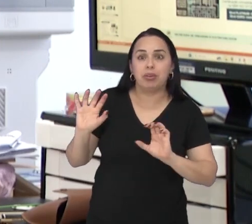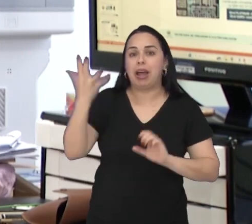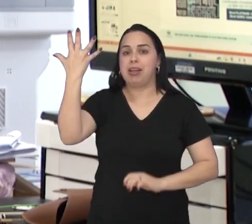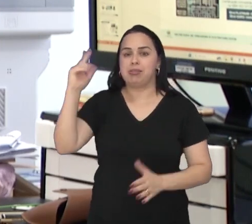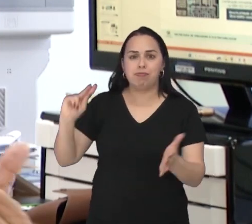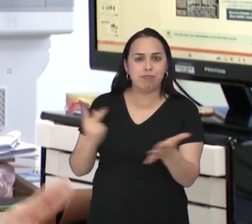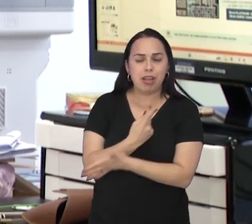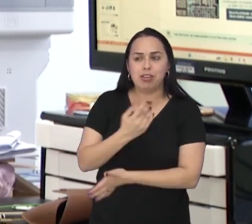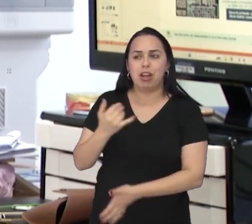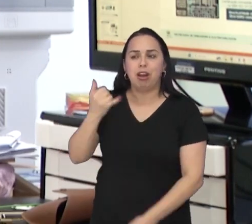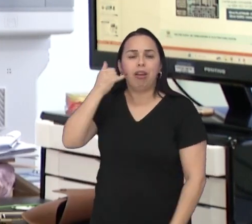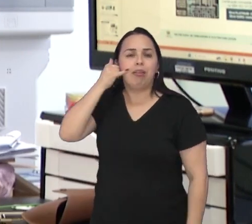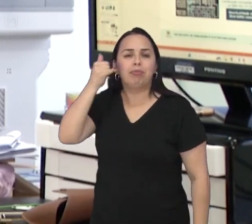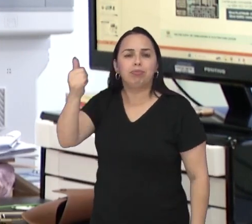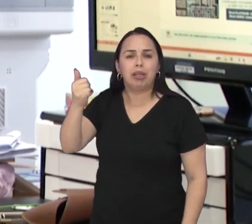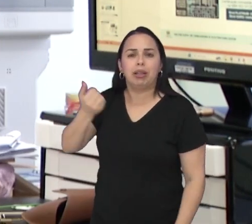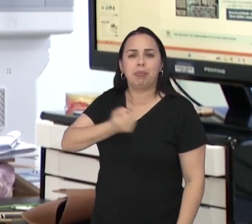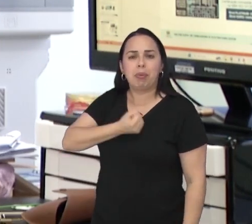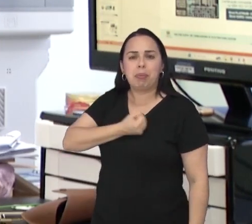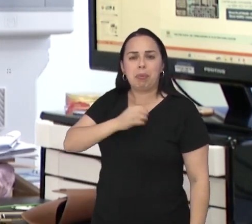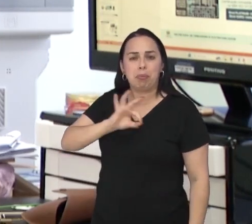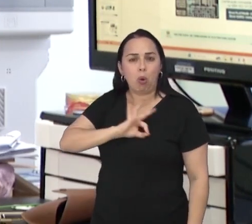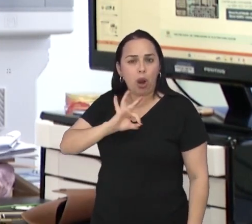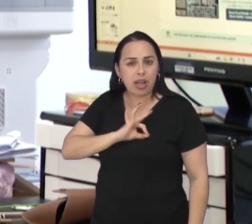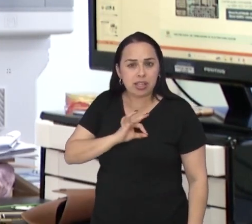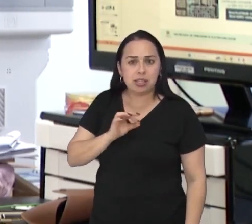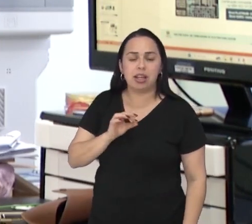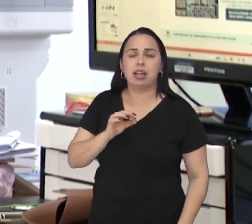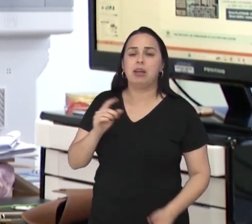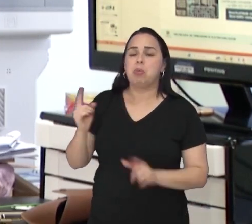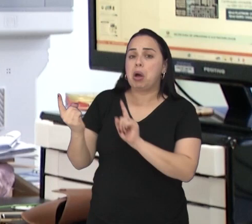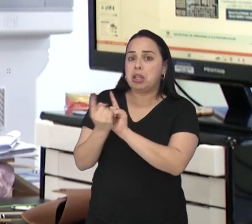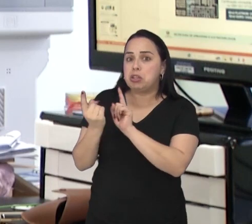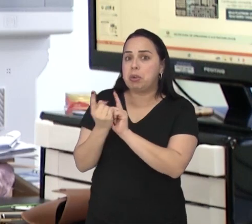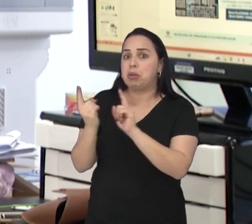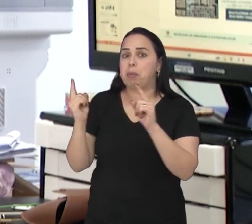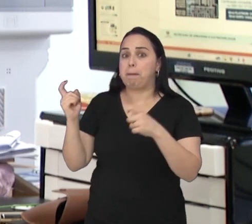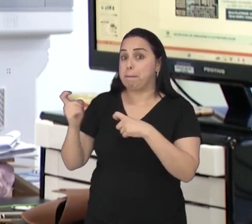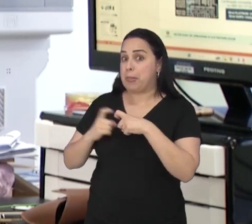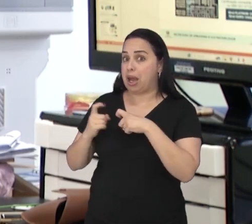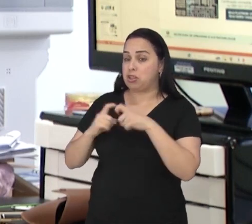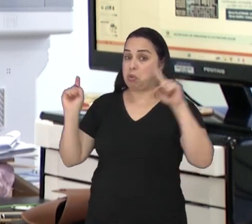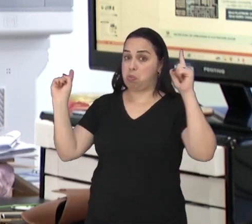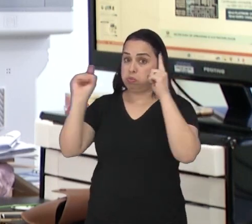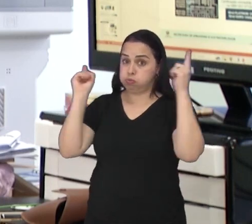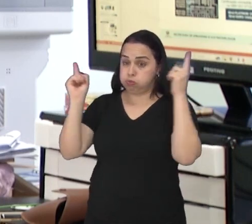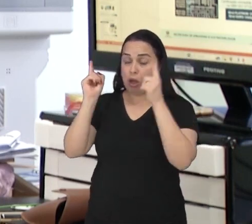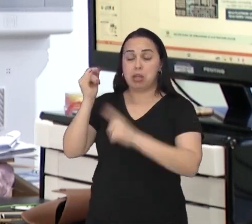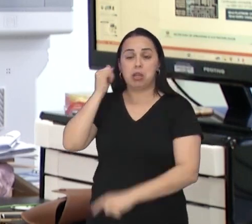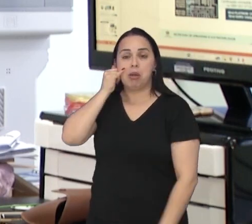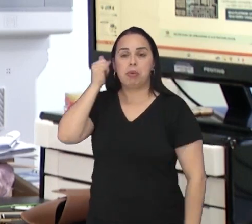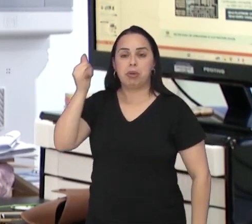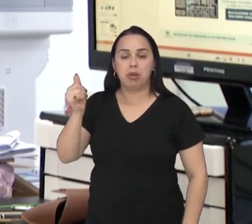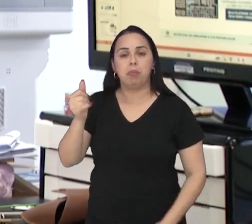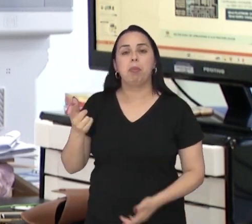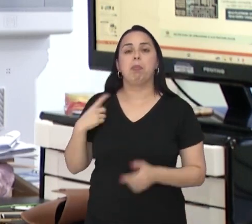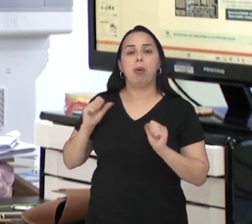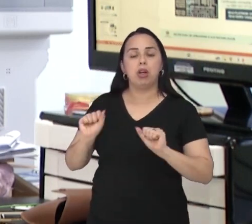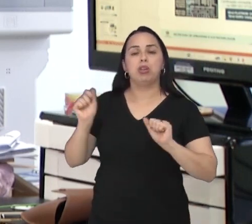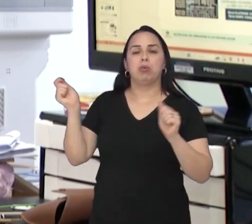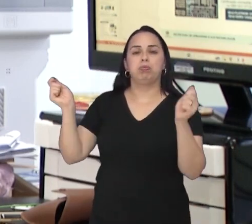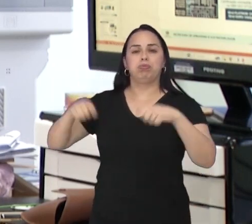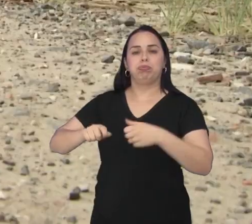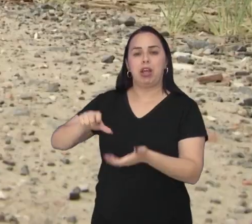ocorrências, chamar a polícia, atendimento médico, hoje você tem uma localização, pode acessar por